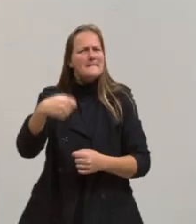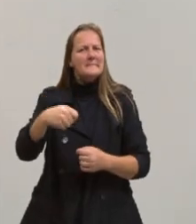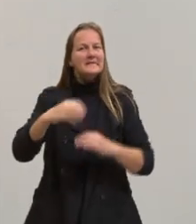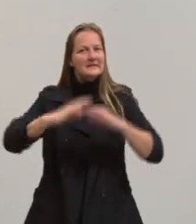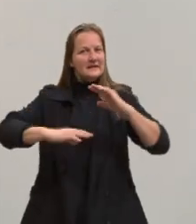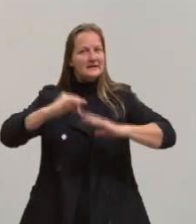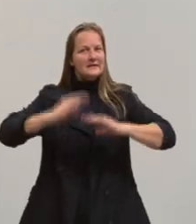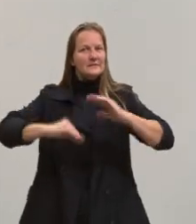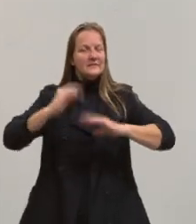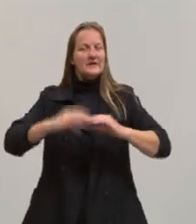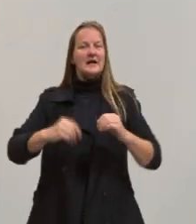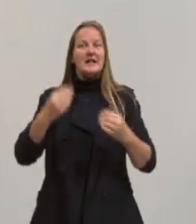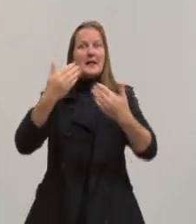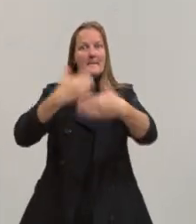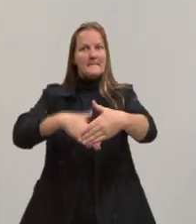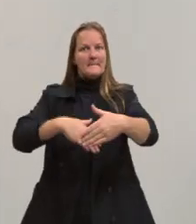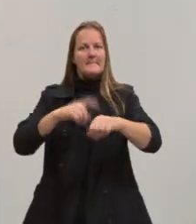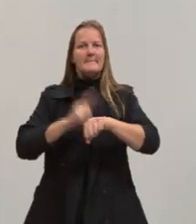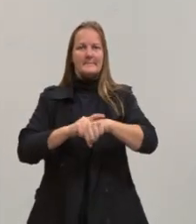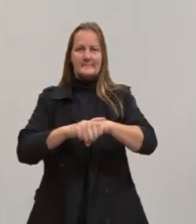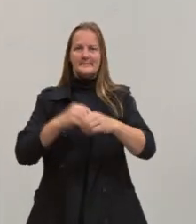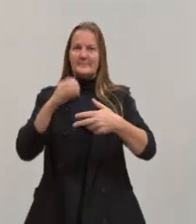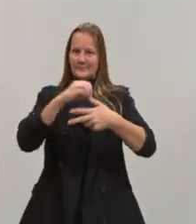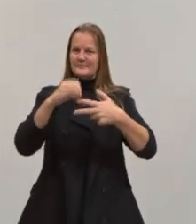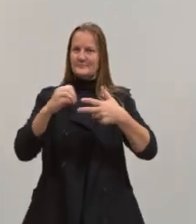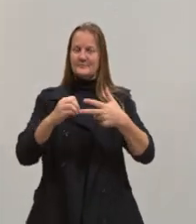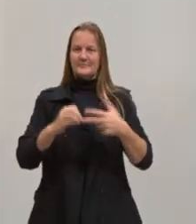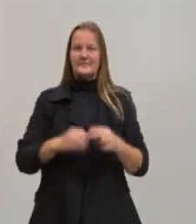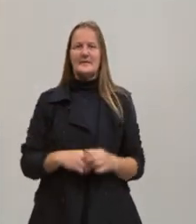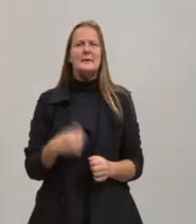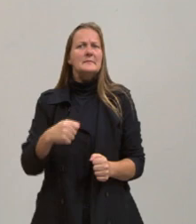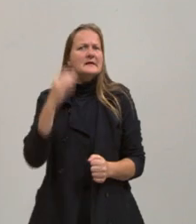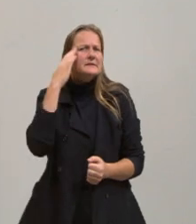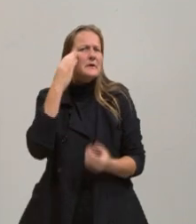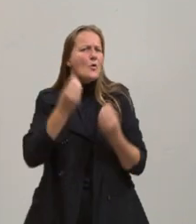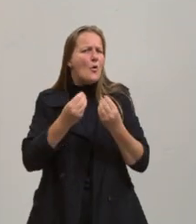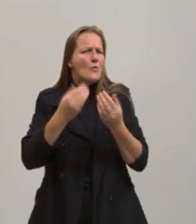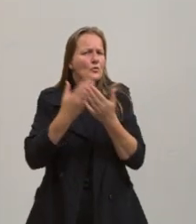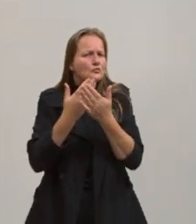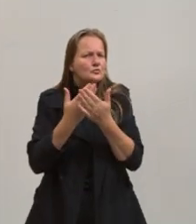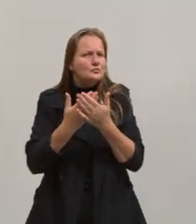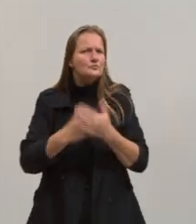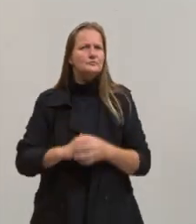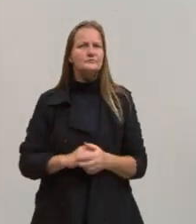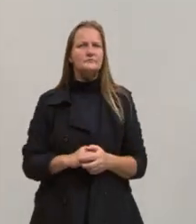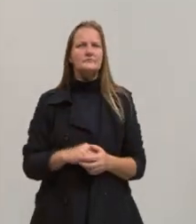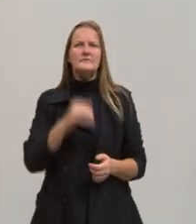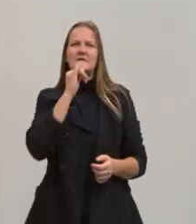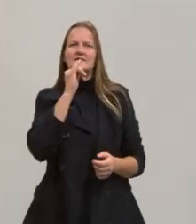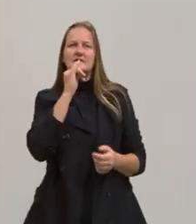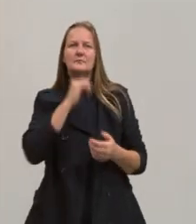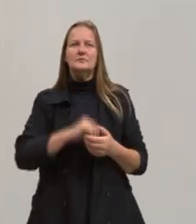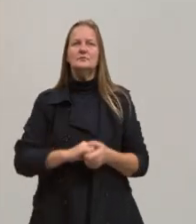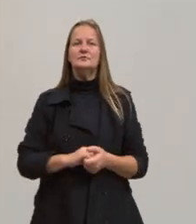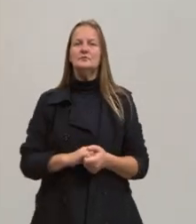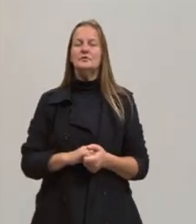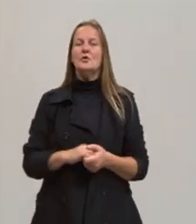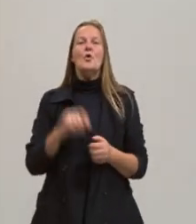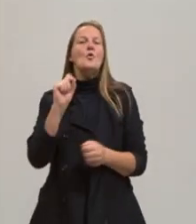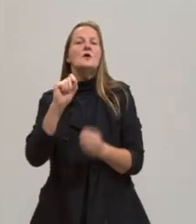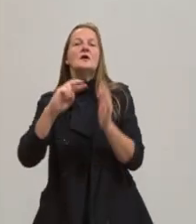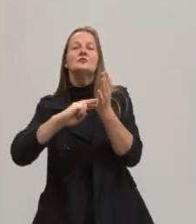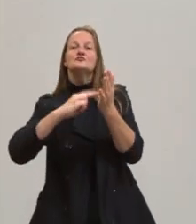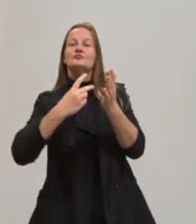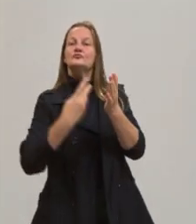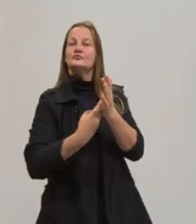aplicá-las na prova do ENEM na verdade eu tenho que saber como estudante eu tenho que saber por exemplo é o que